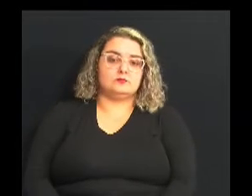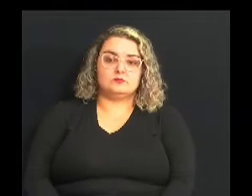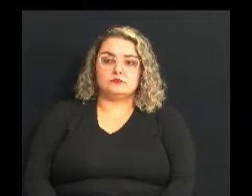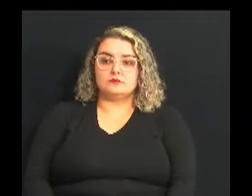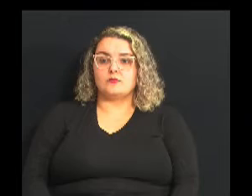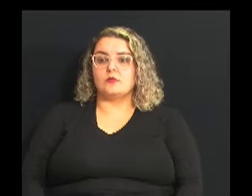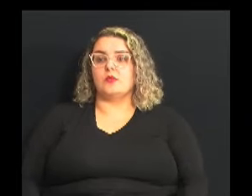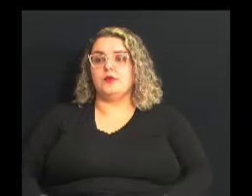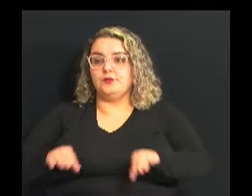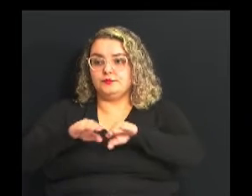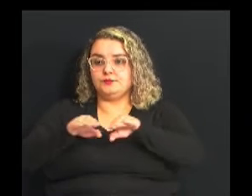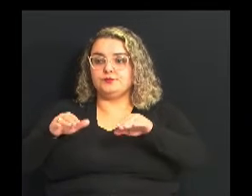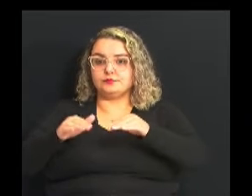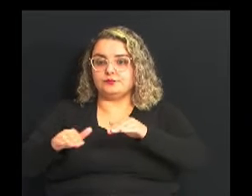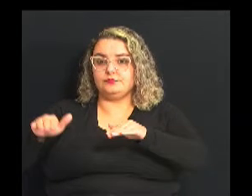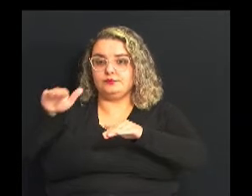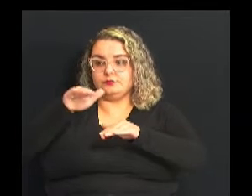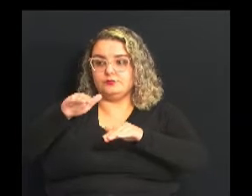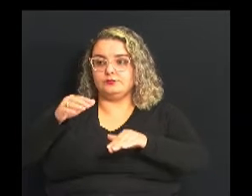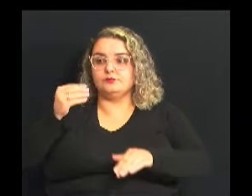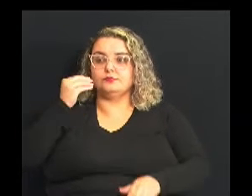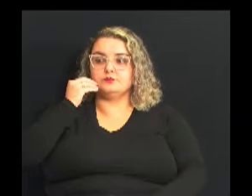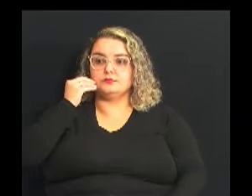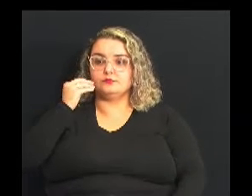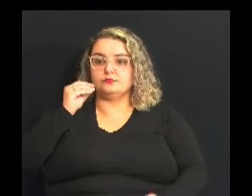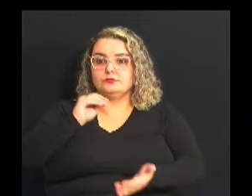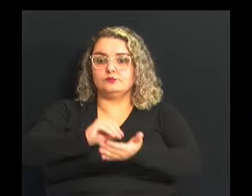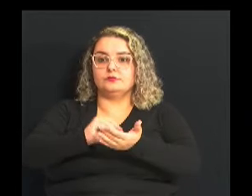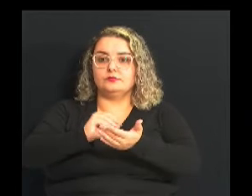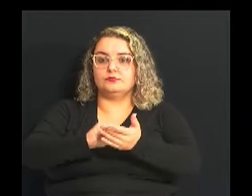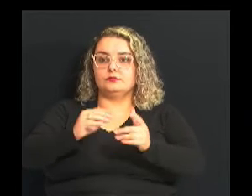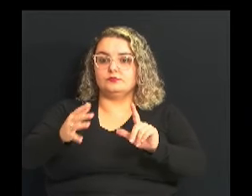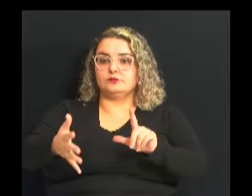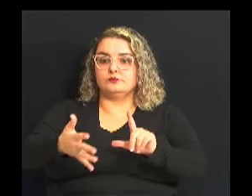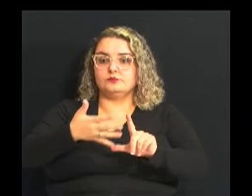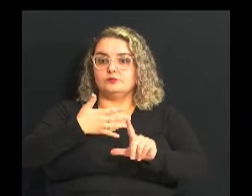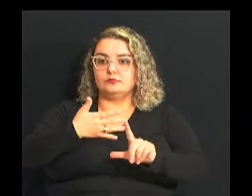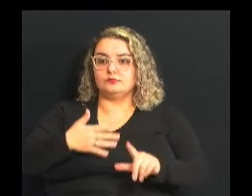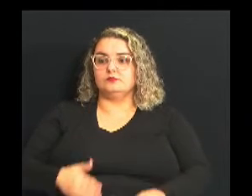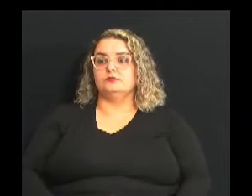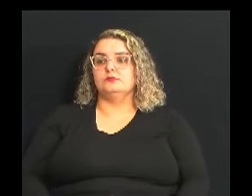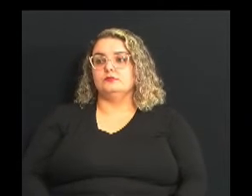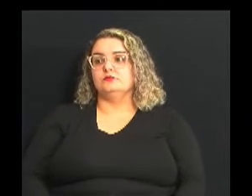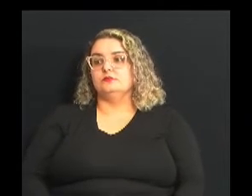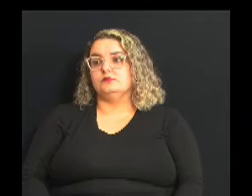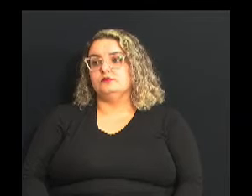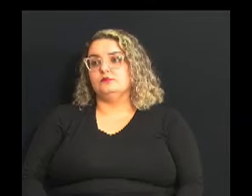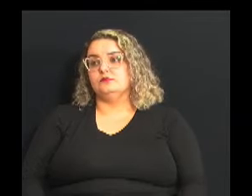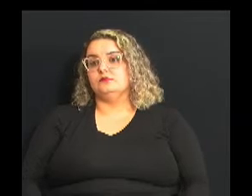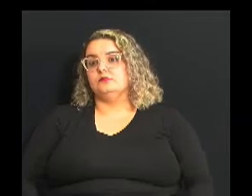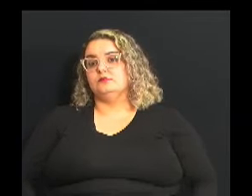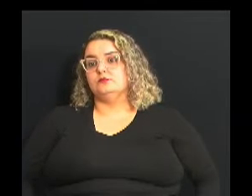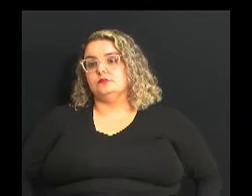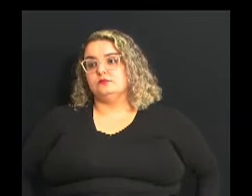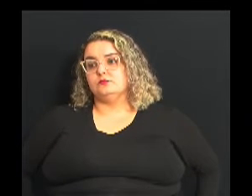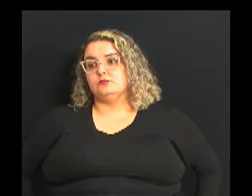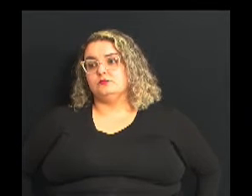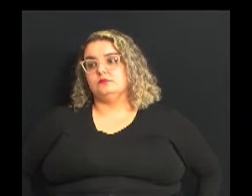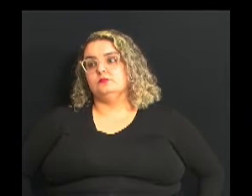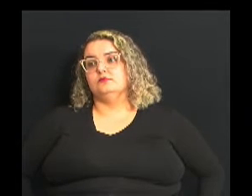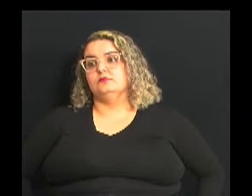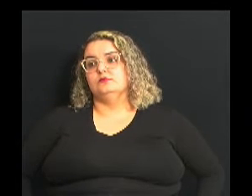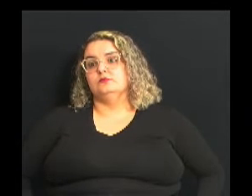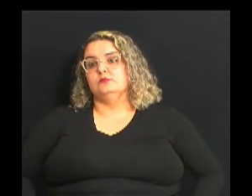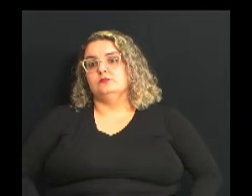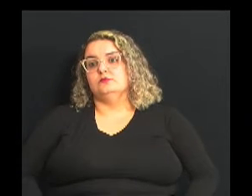alto. E o último slide aqui é meio proposital, não